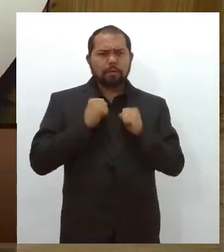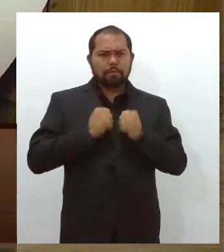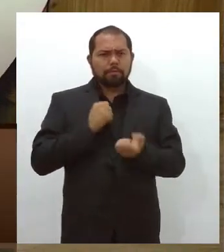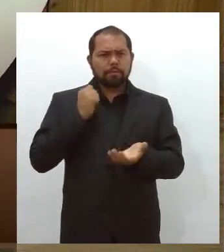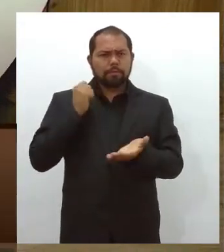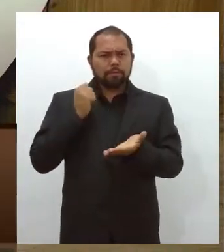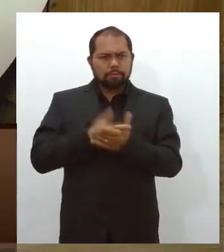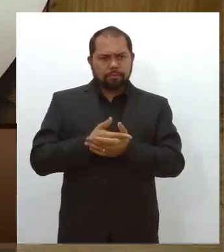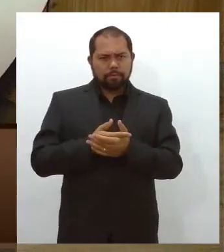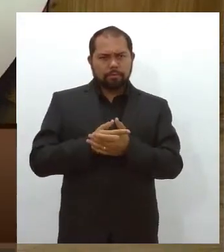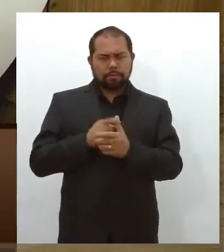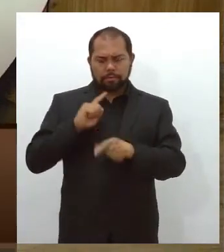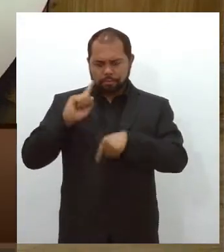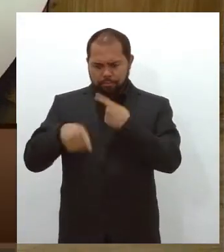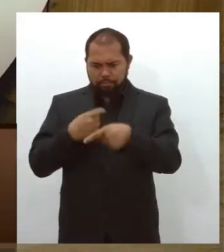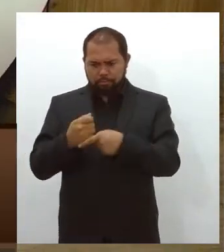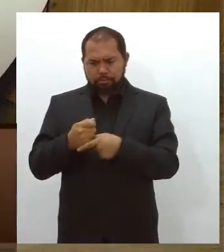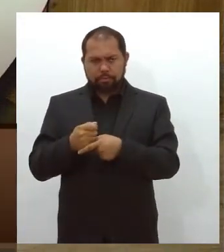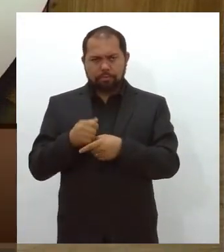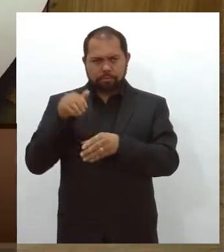Antes ou depois, é isso?